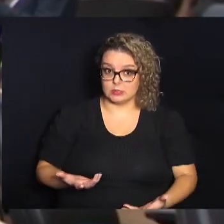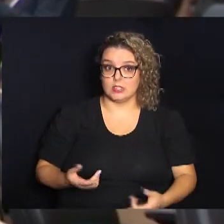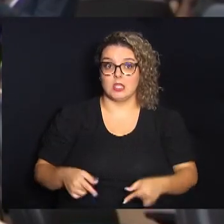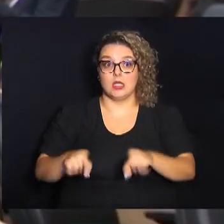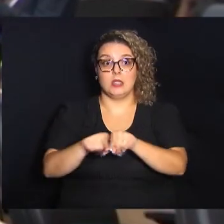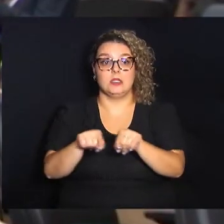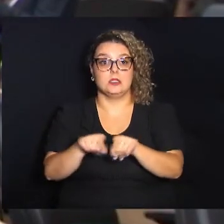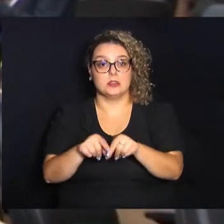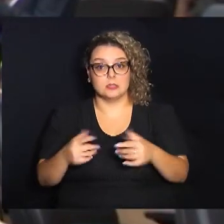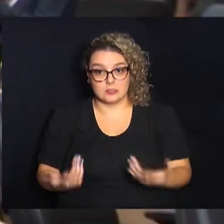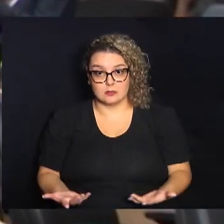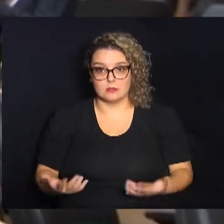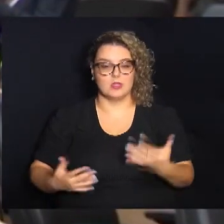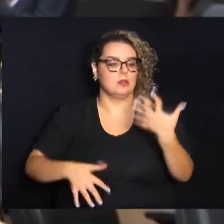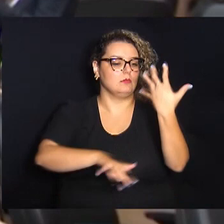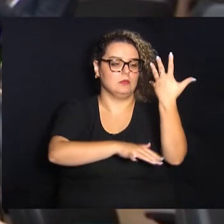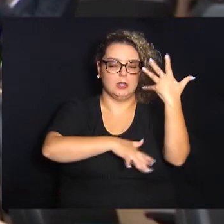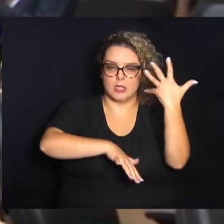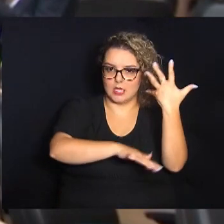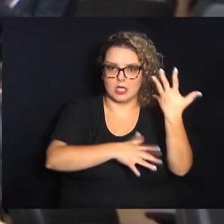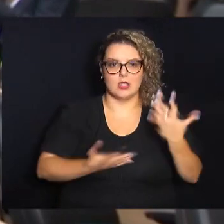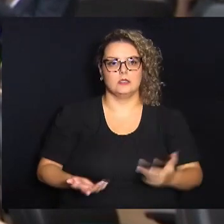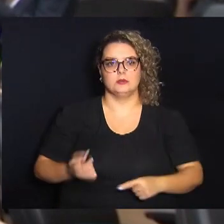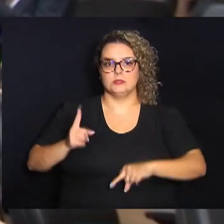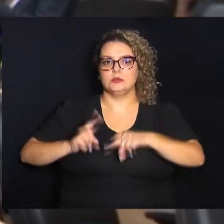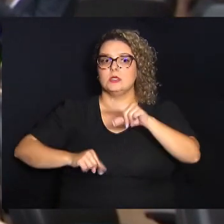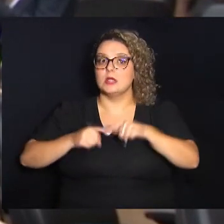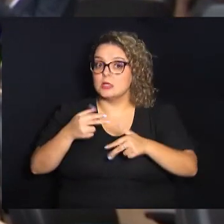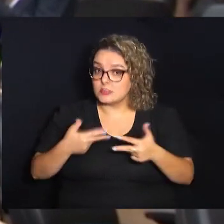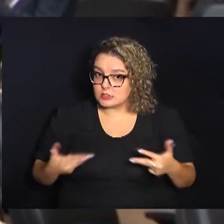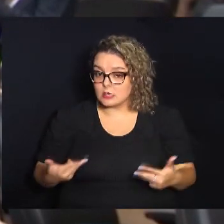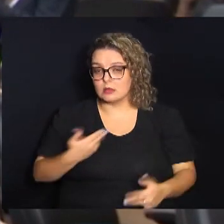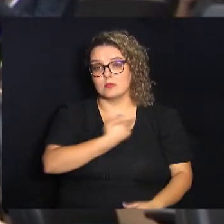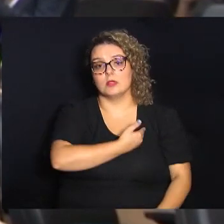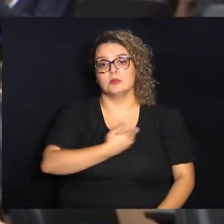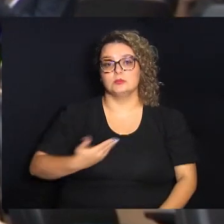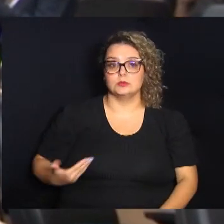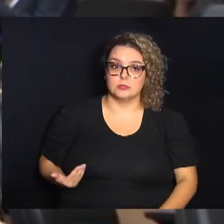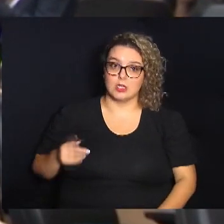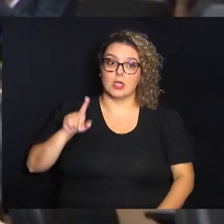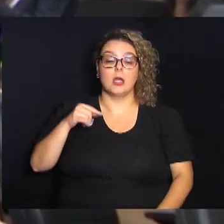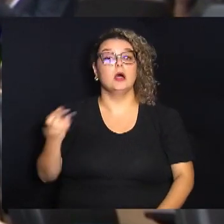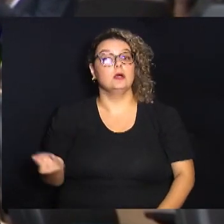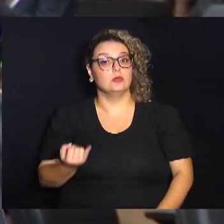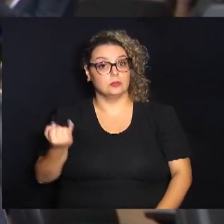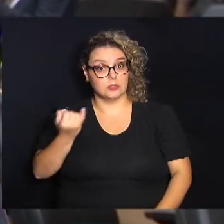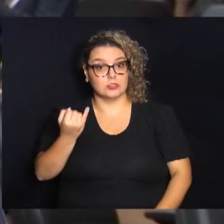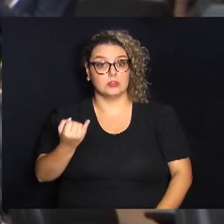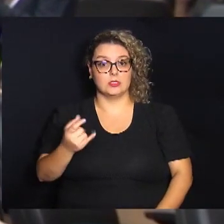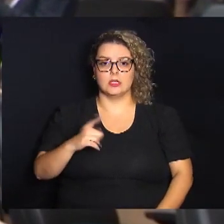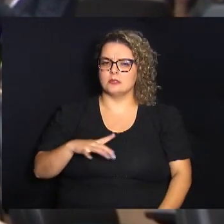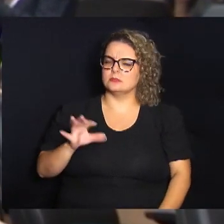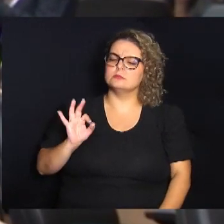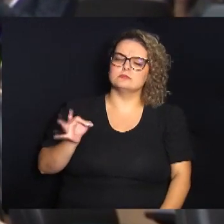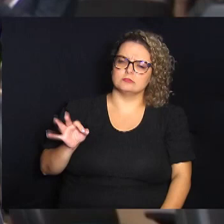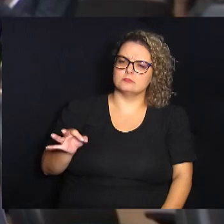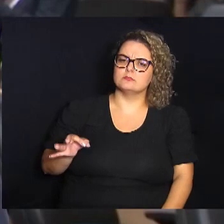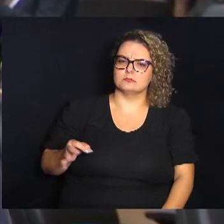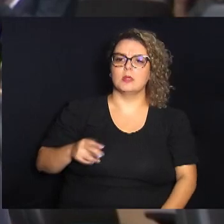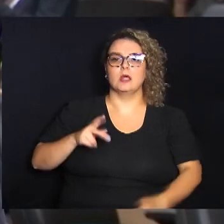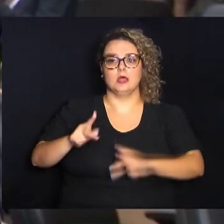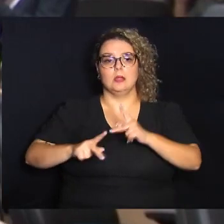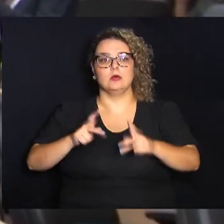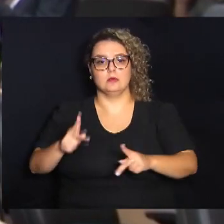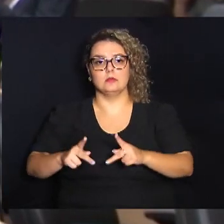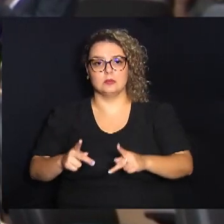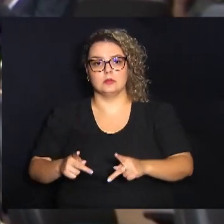também em praças, onde tem esses equipamentos públicos, né? Isso é muito importante e tenho absoluta certeza que a população vai